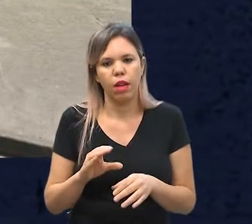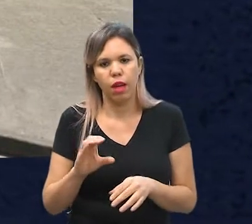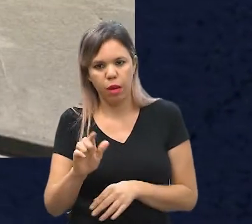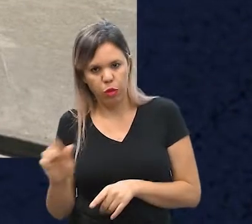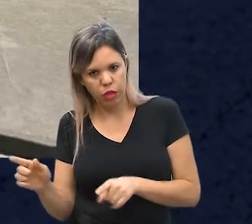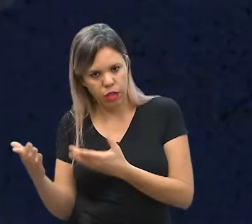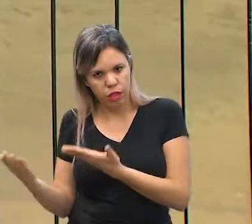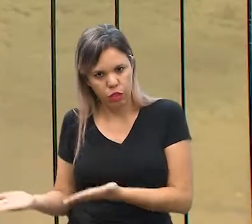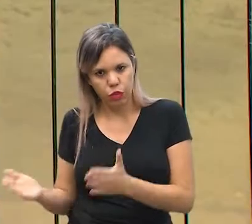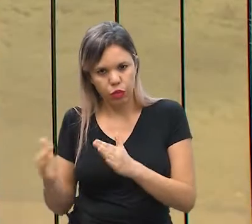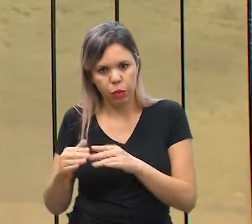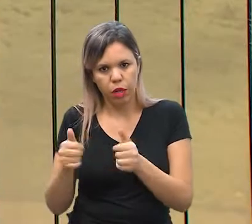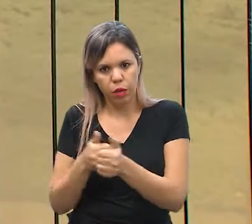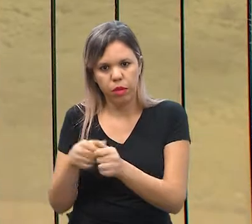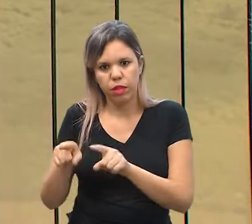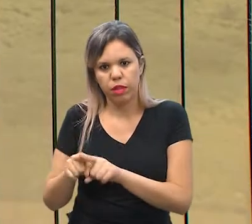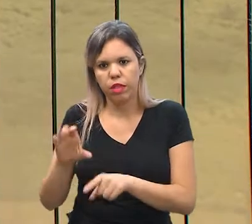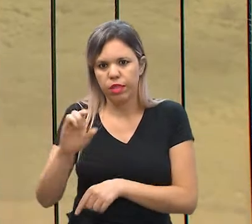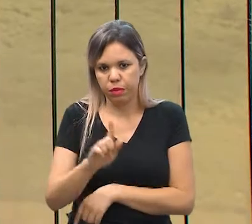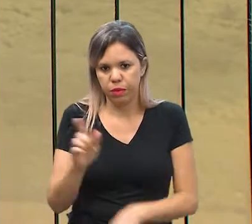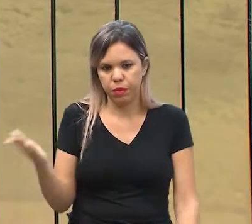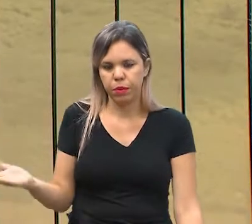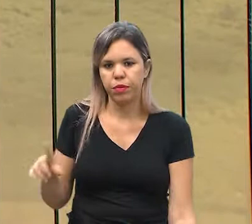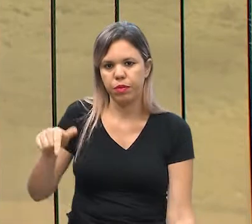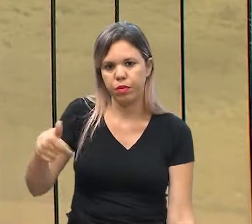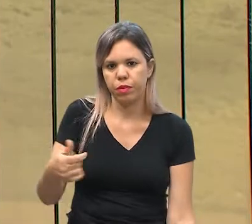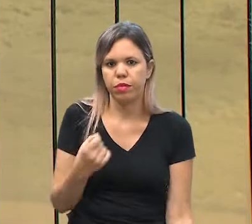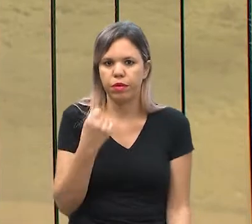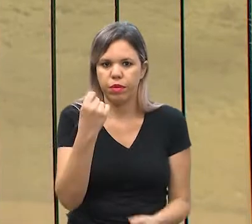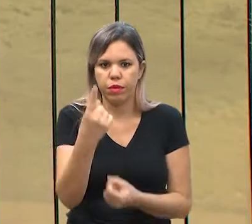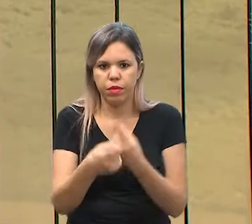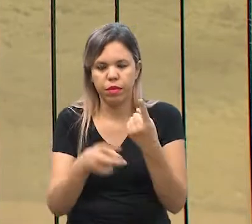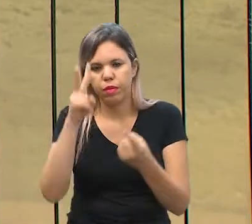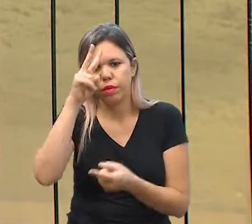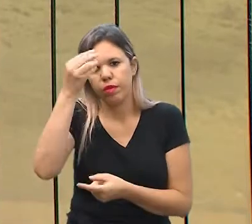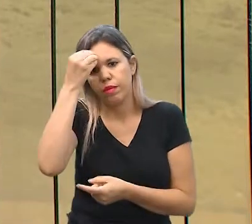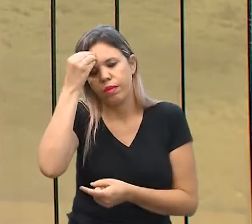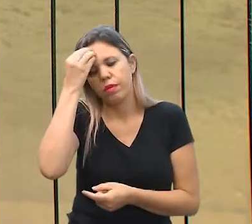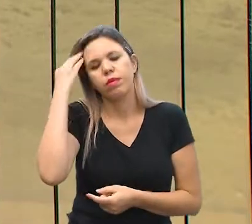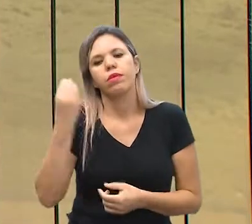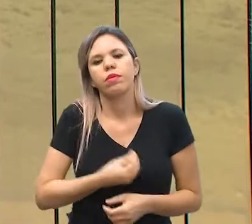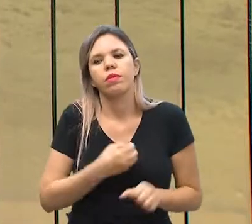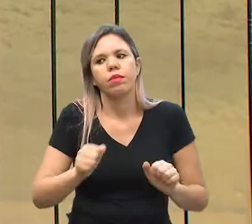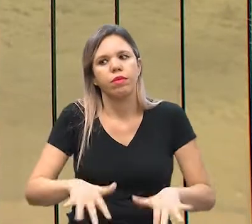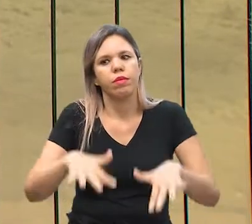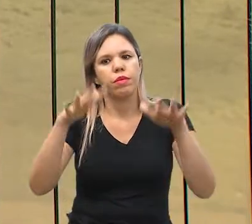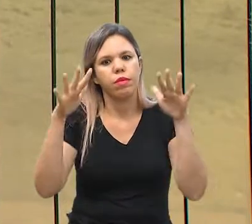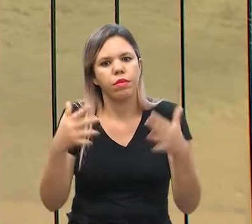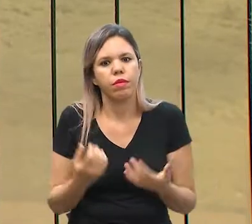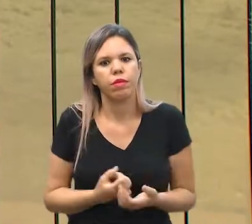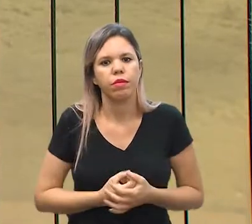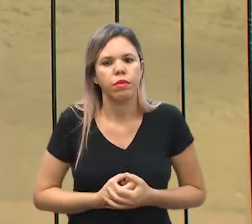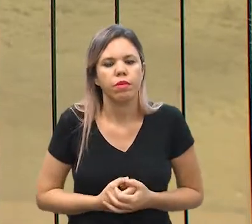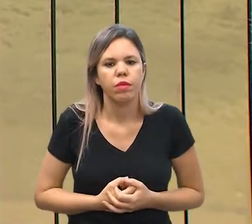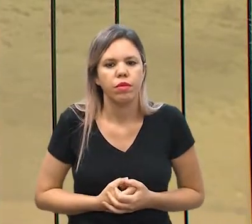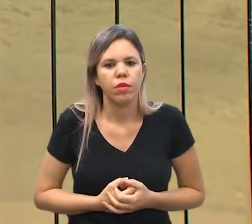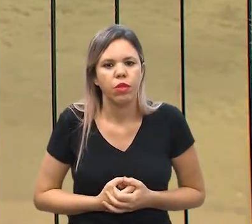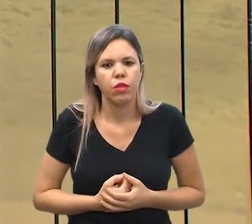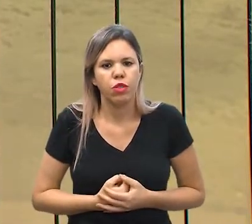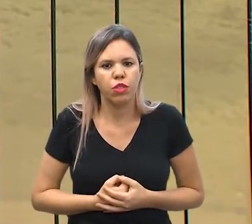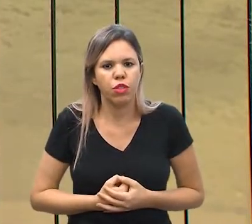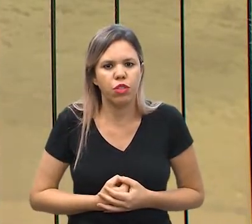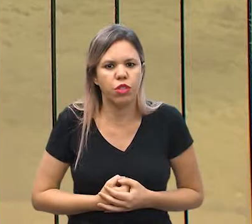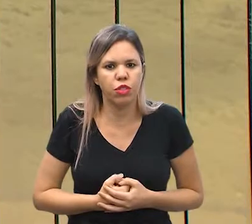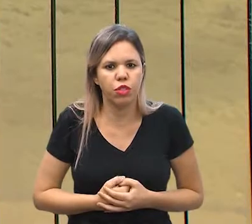escola, que é na região do Campo Grande. E ali eu tenho algumas lembranças, né, da minha infância, de alguns amigos da minha mãe, professores também